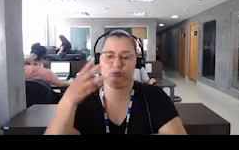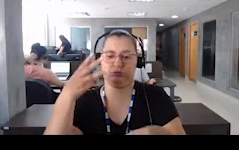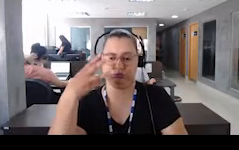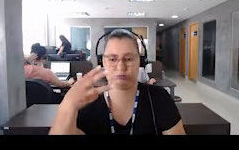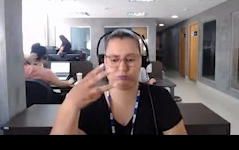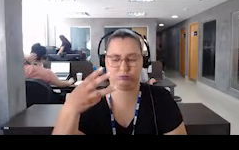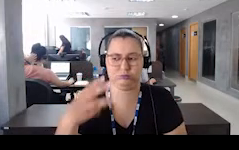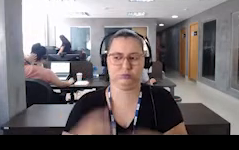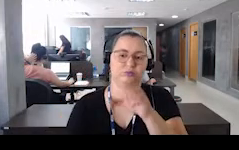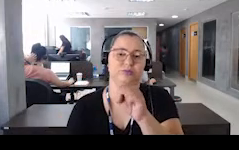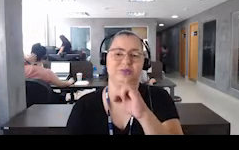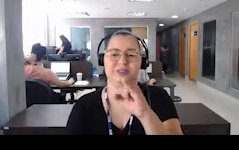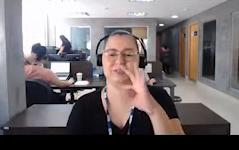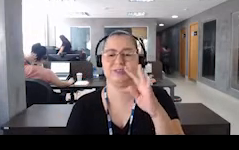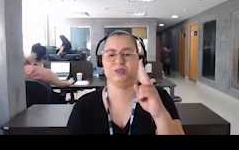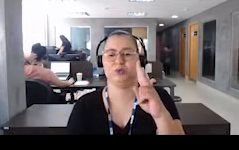1. Deixa eu só mostrar aqui para vocês.